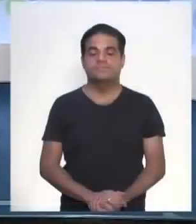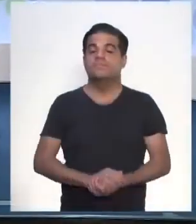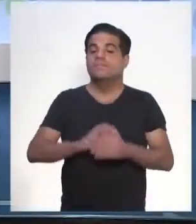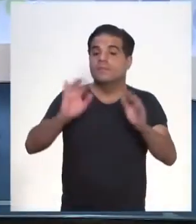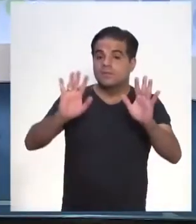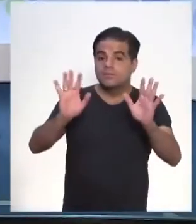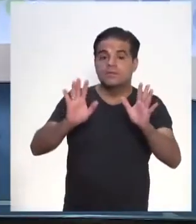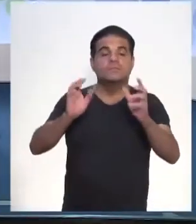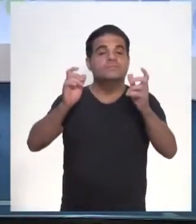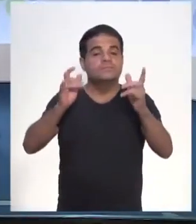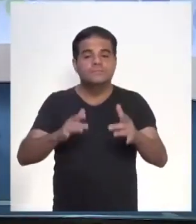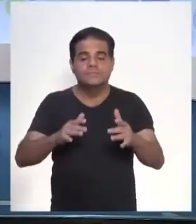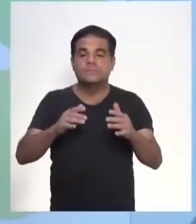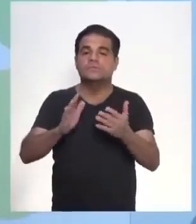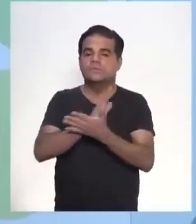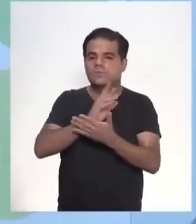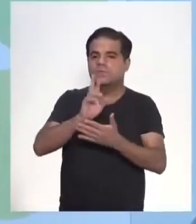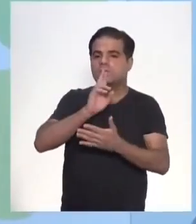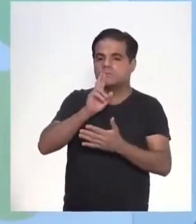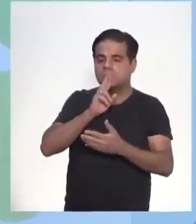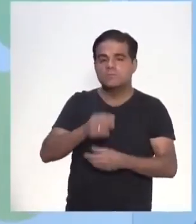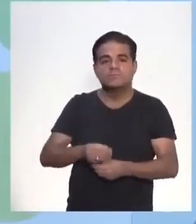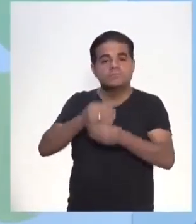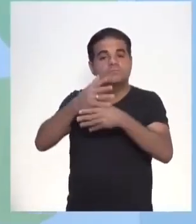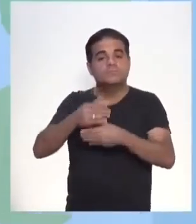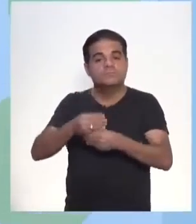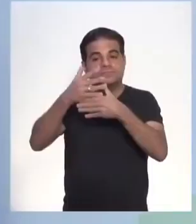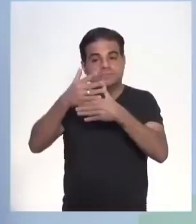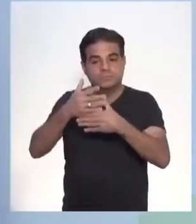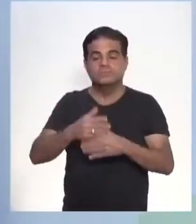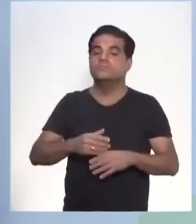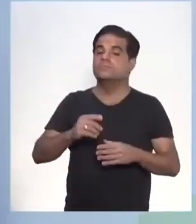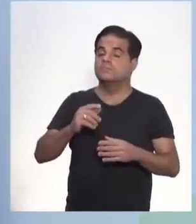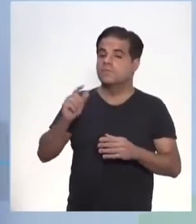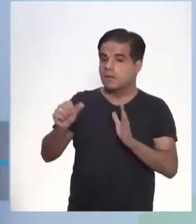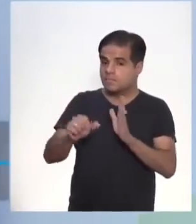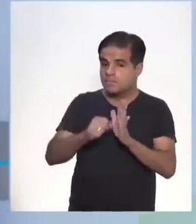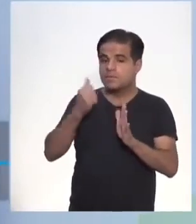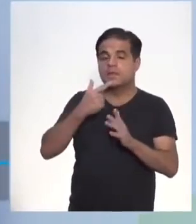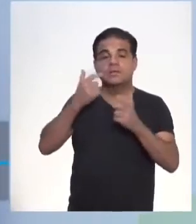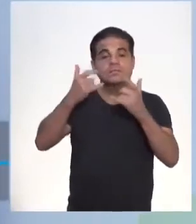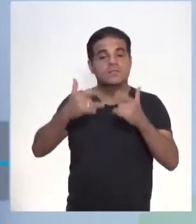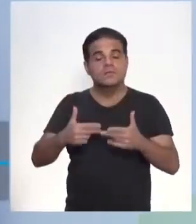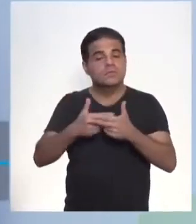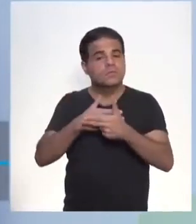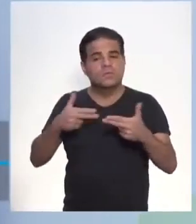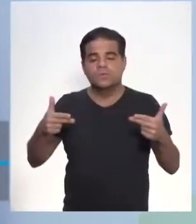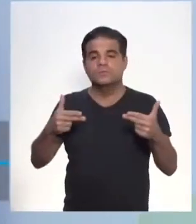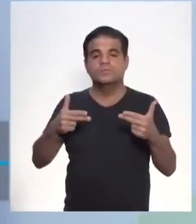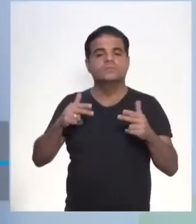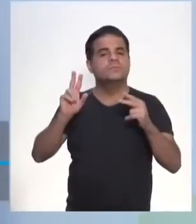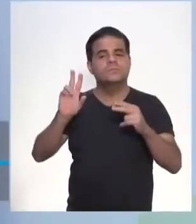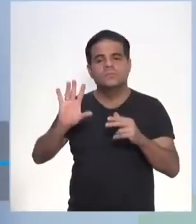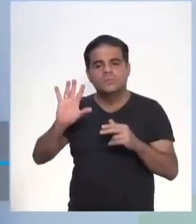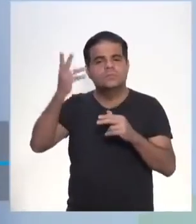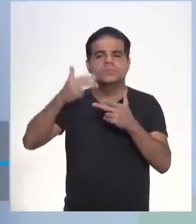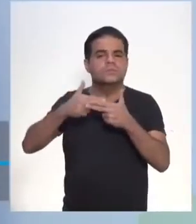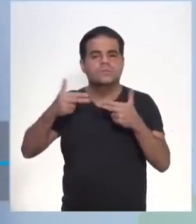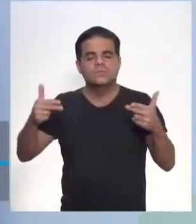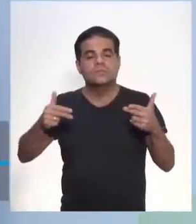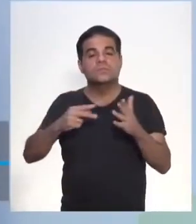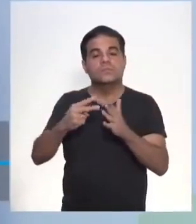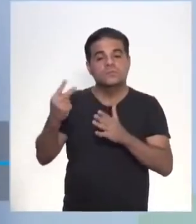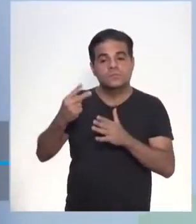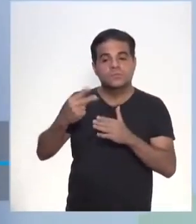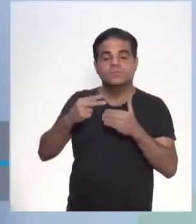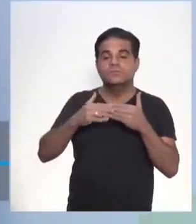Vamos lá, voltando. Subiu alguma resposta para a gente aí, Pro? Sim, o Guilherme. A primeira fala sobre algo que poderia ter acontecido e a